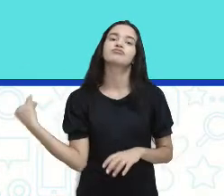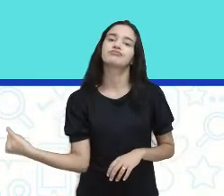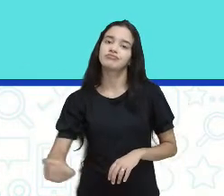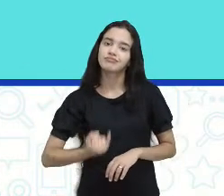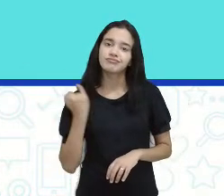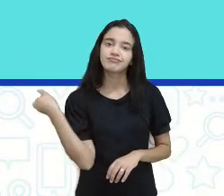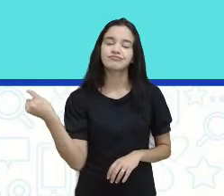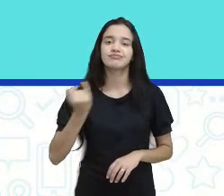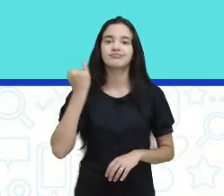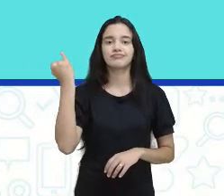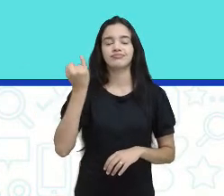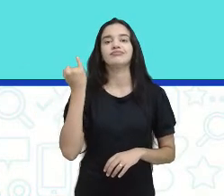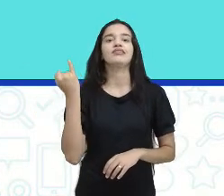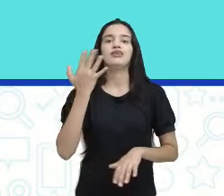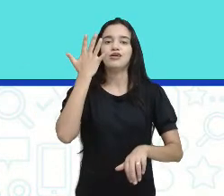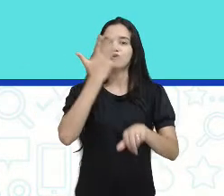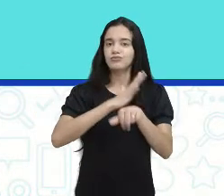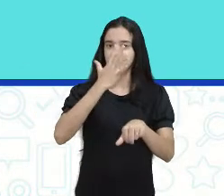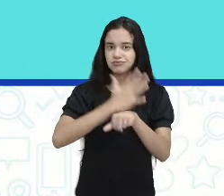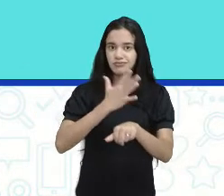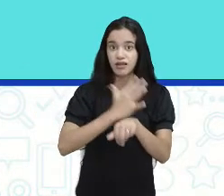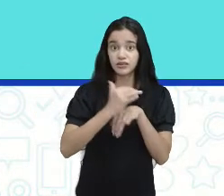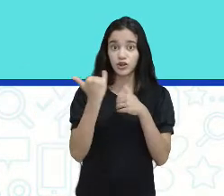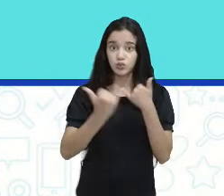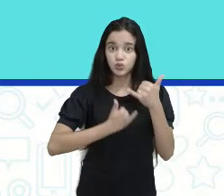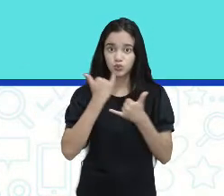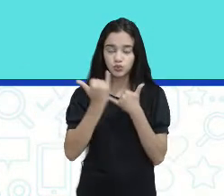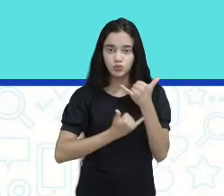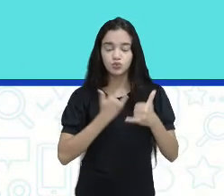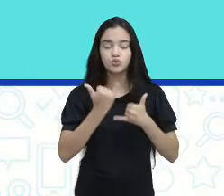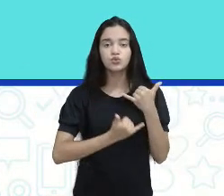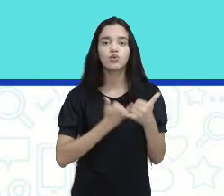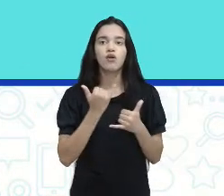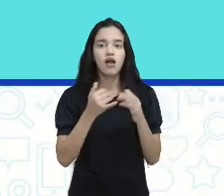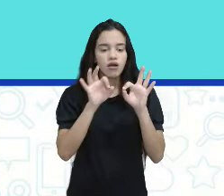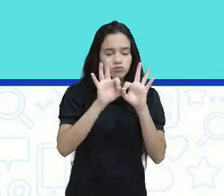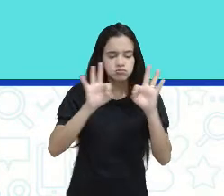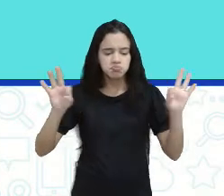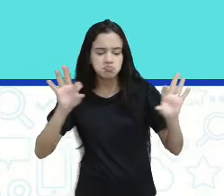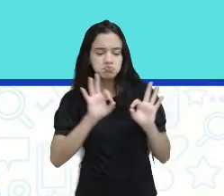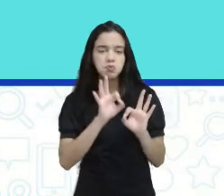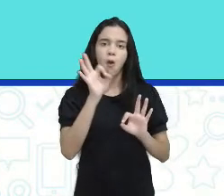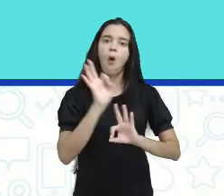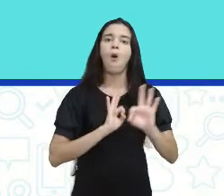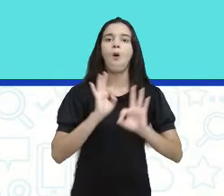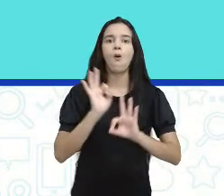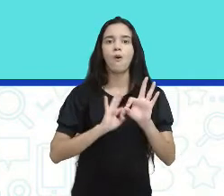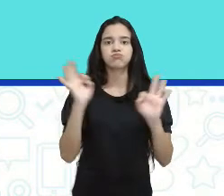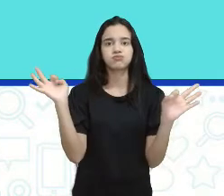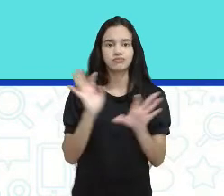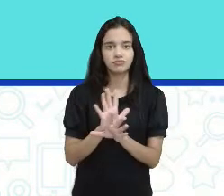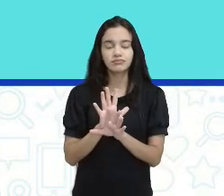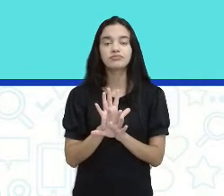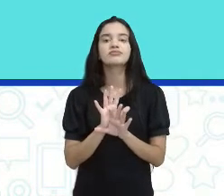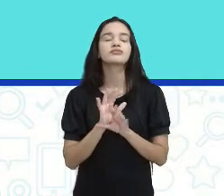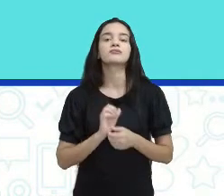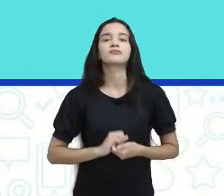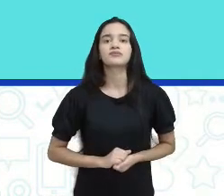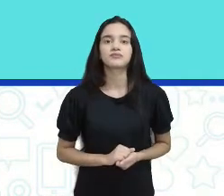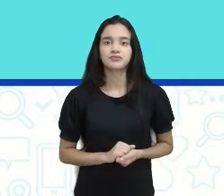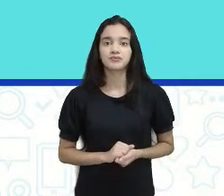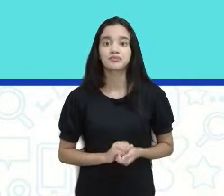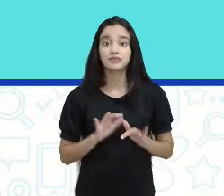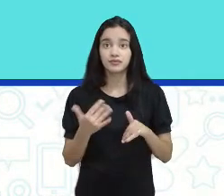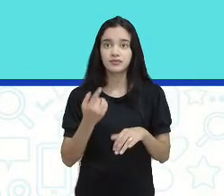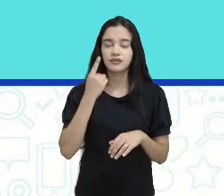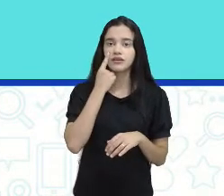para o funcionamento do jogo, né? As linhas aí bem demarcadinhas, bem definidas para que ele aconteça.